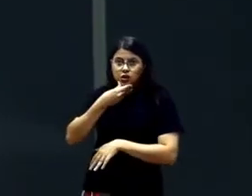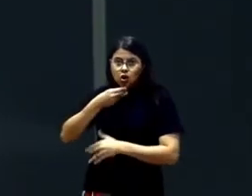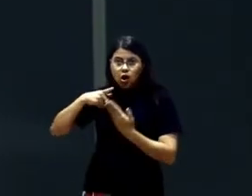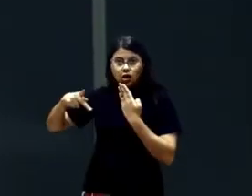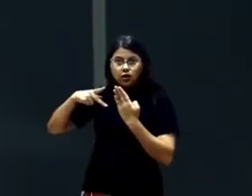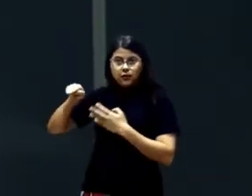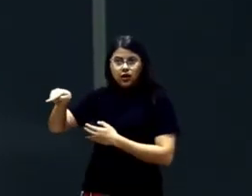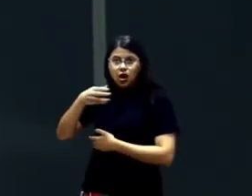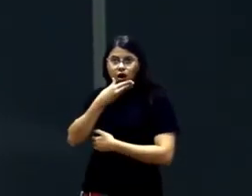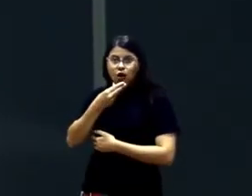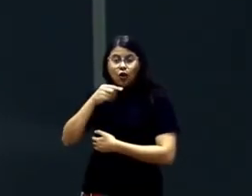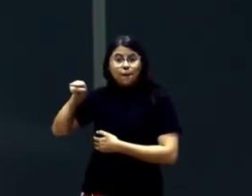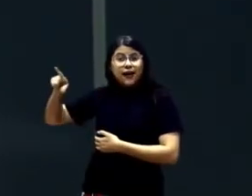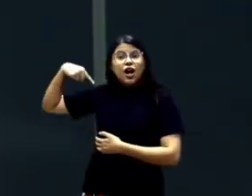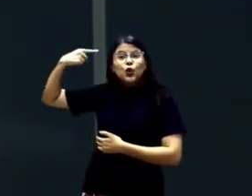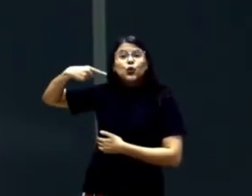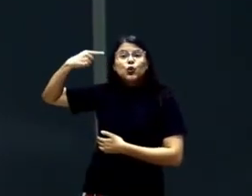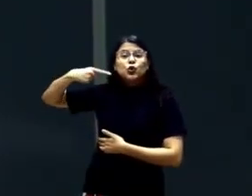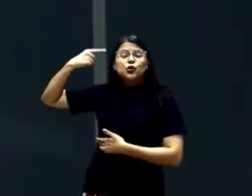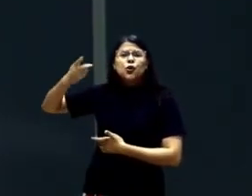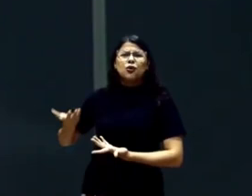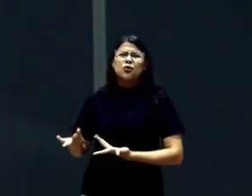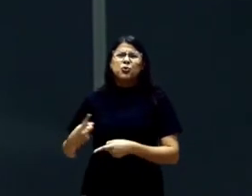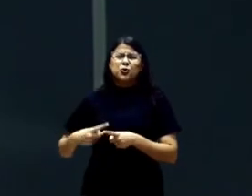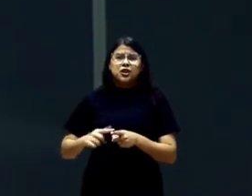Você não sabe nem o que vai acontecer com a sua vida.